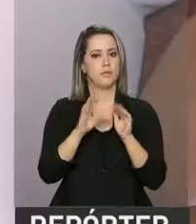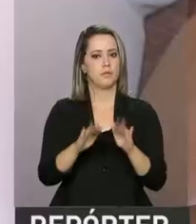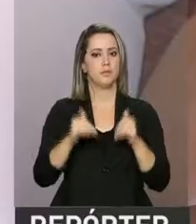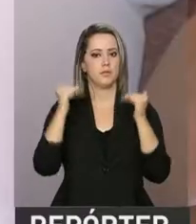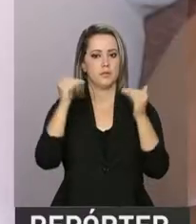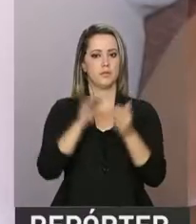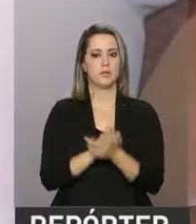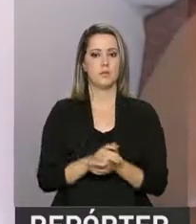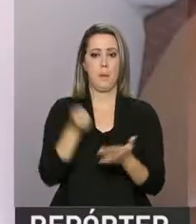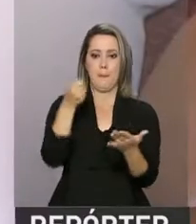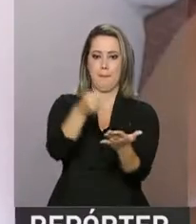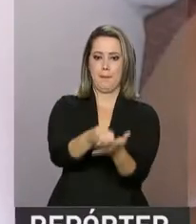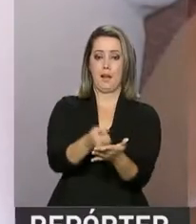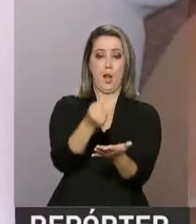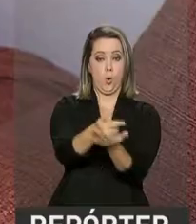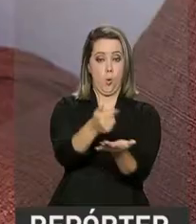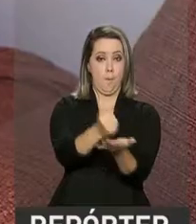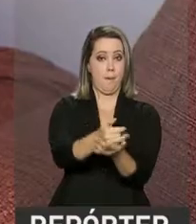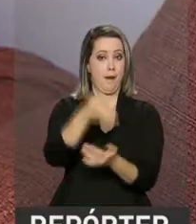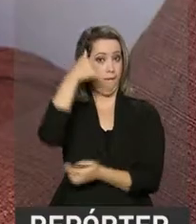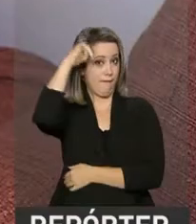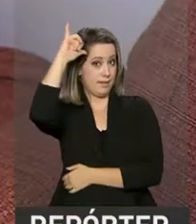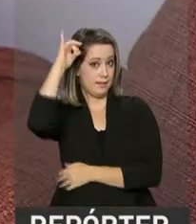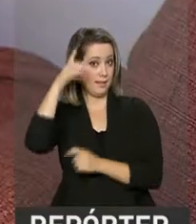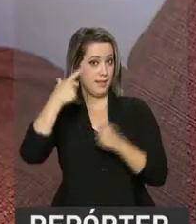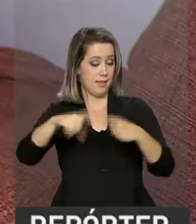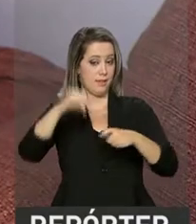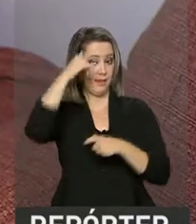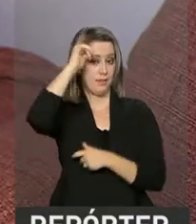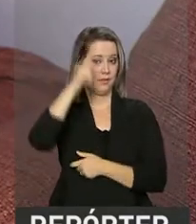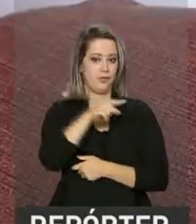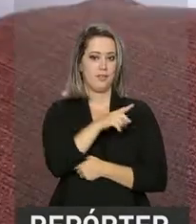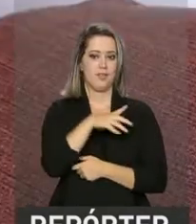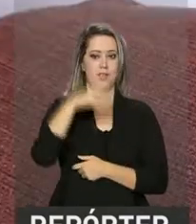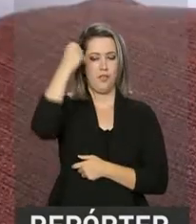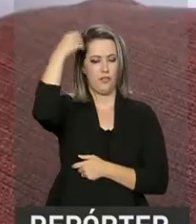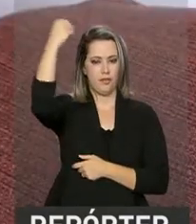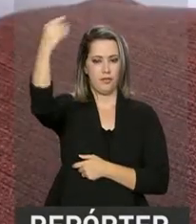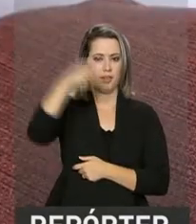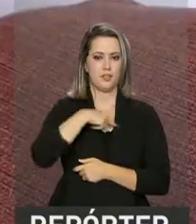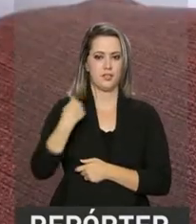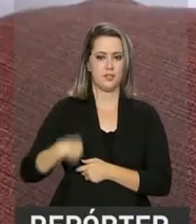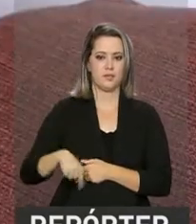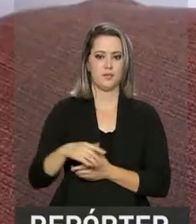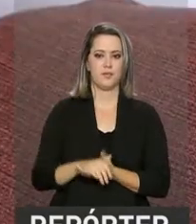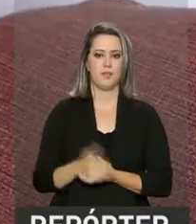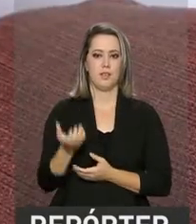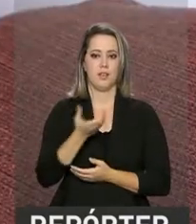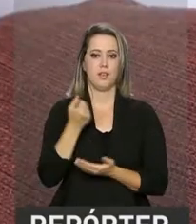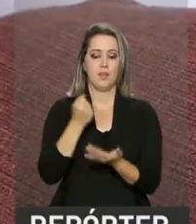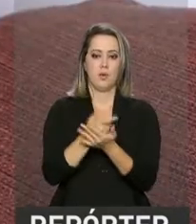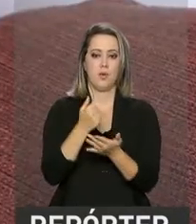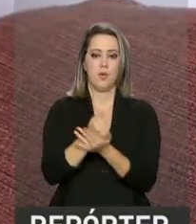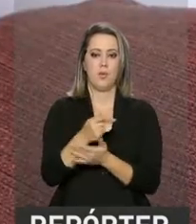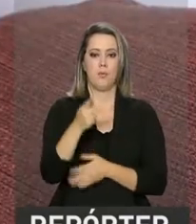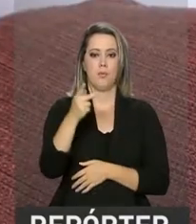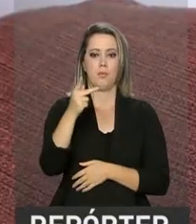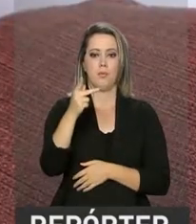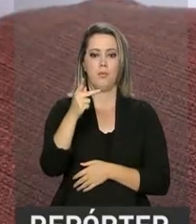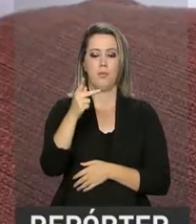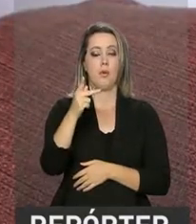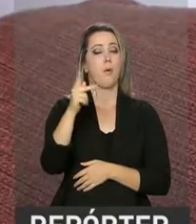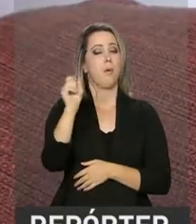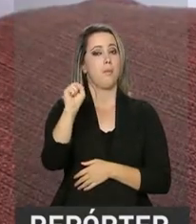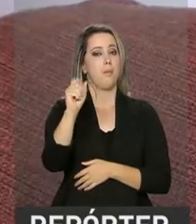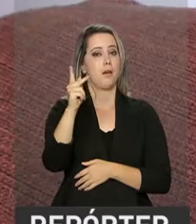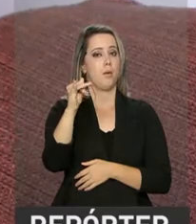wappa para massa coberta ea já no japão eu pretendo comprar uns pneus o que o